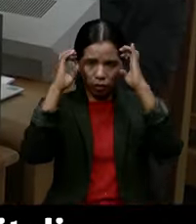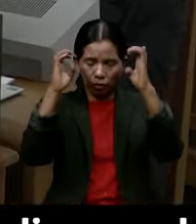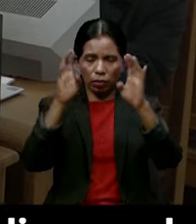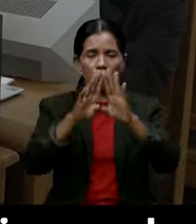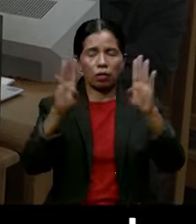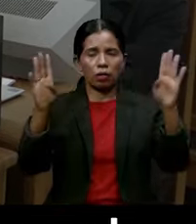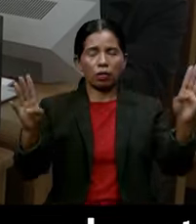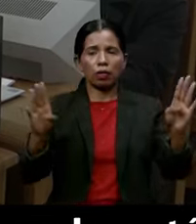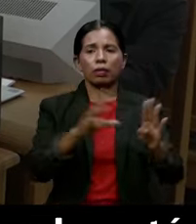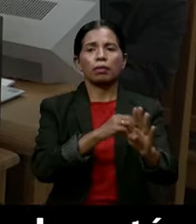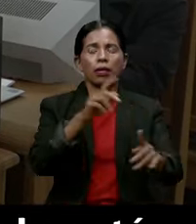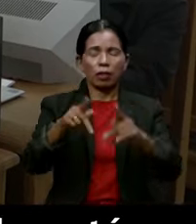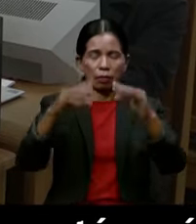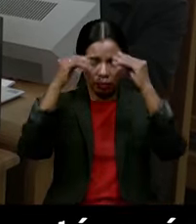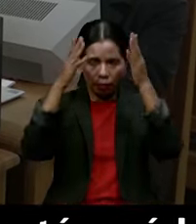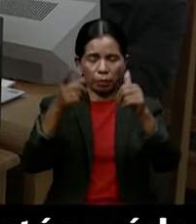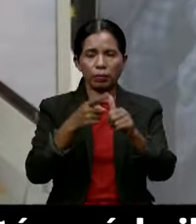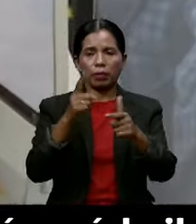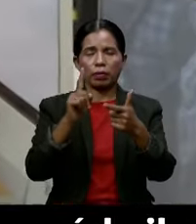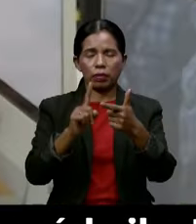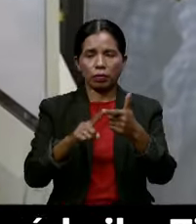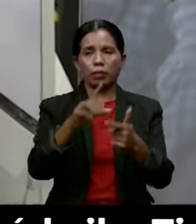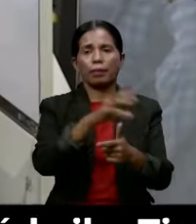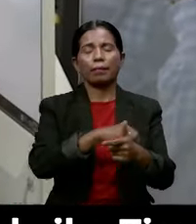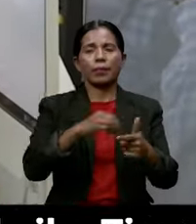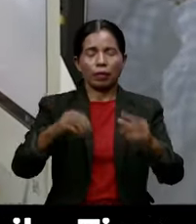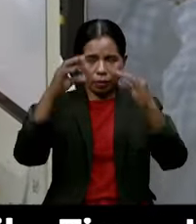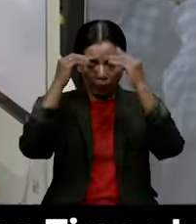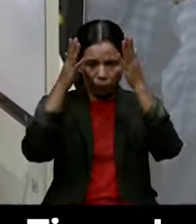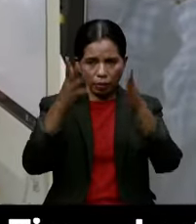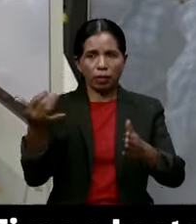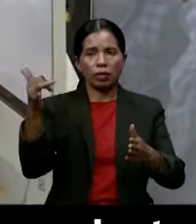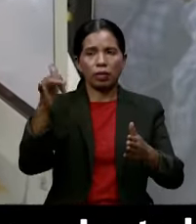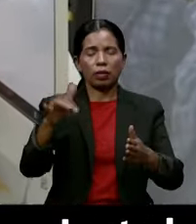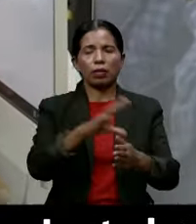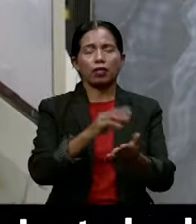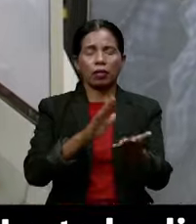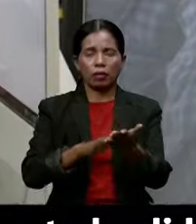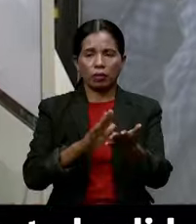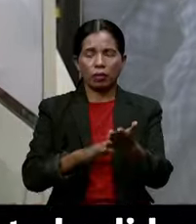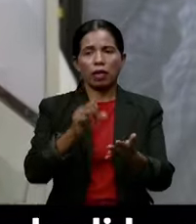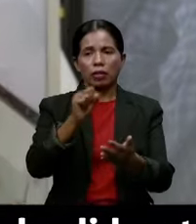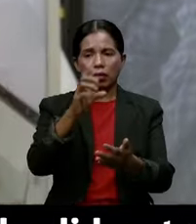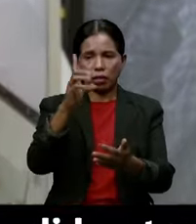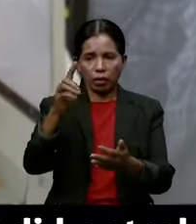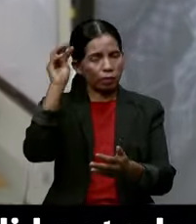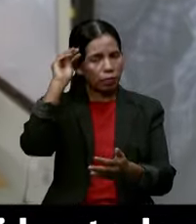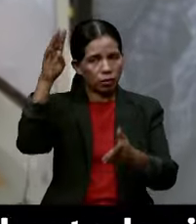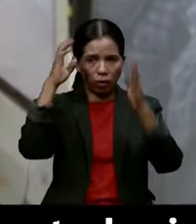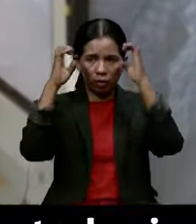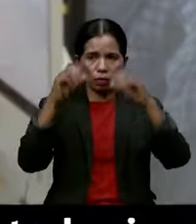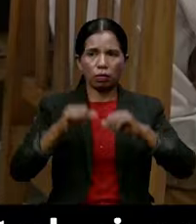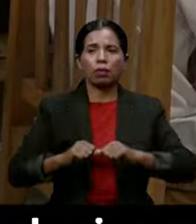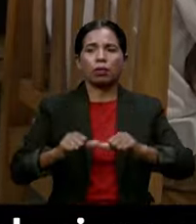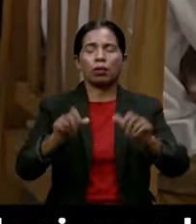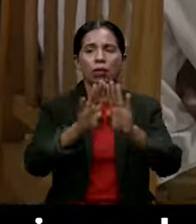ona bolsa candidatura primeira no segunda fase para professor Cira Nebema que é Ensino Básico. Ministério da Educação MOS se continua